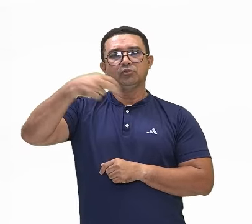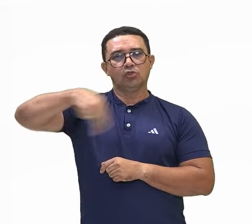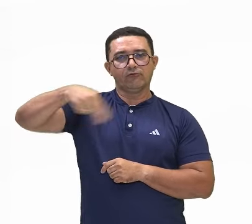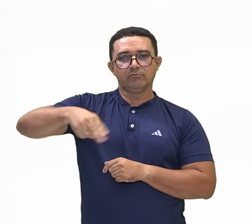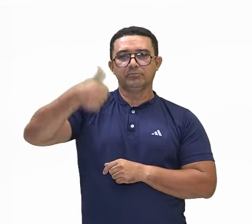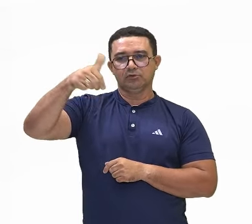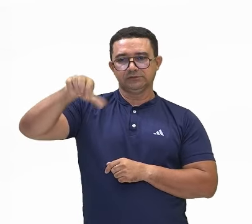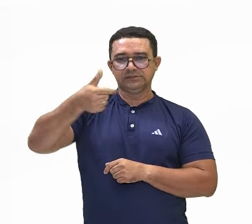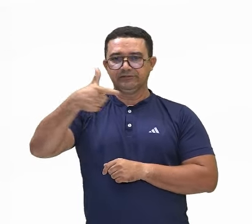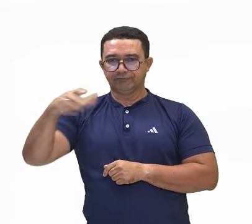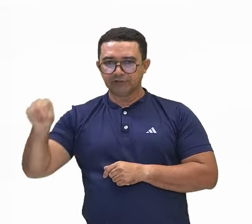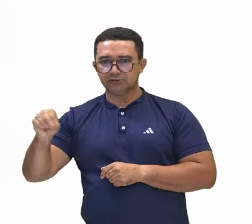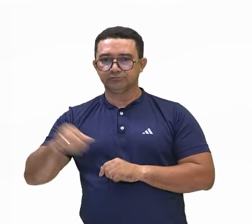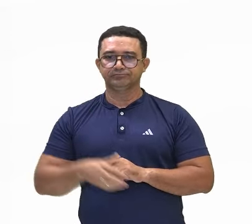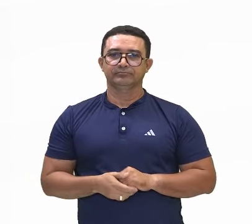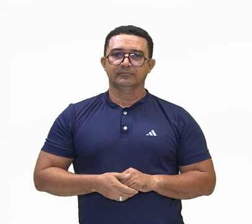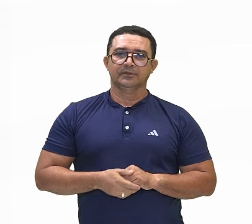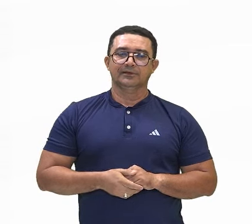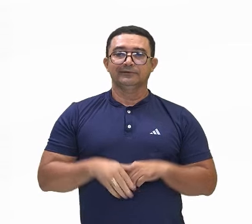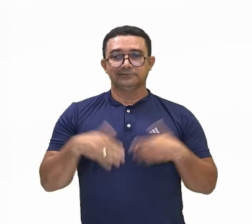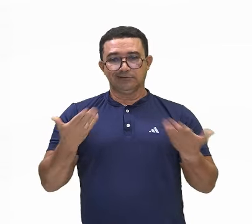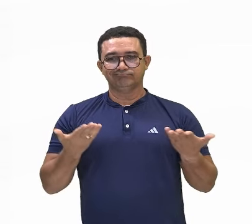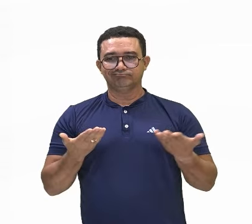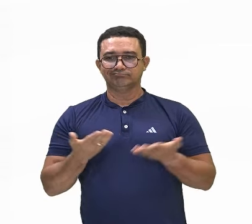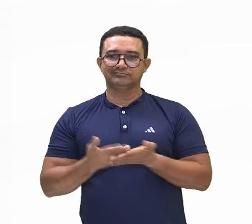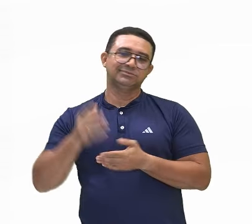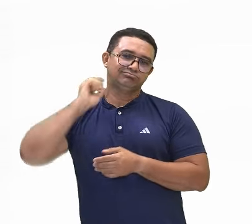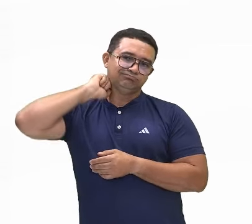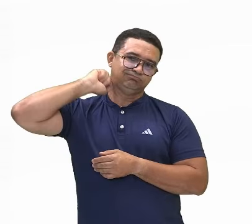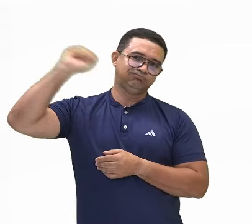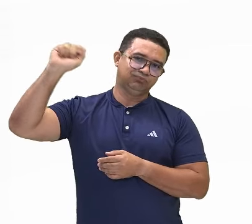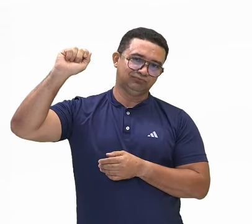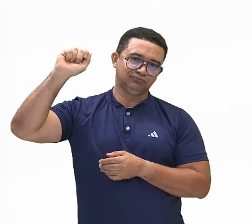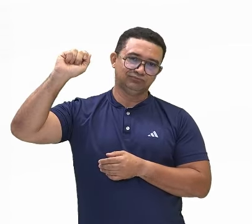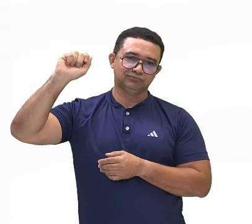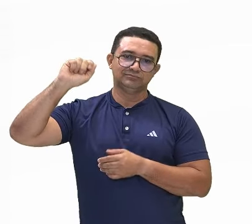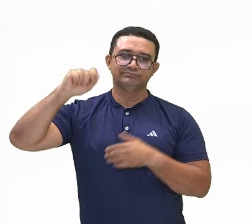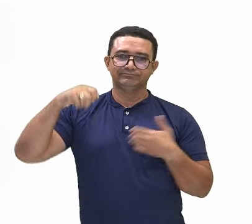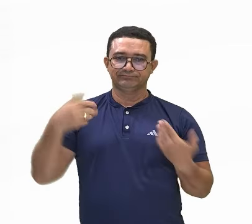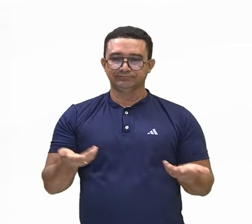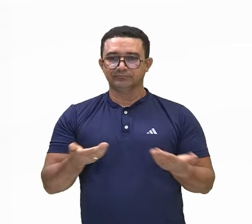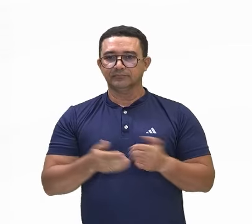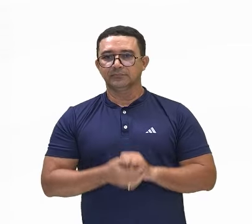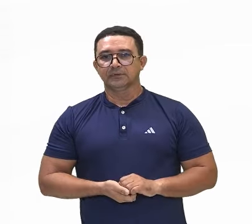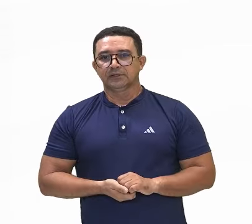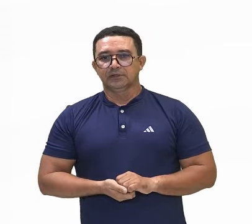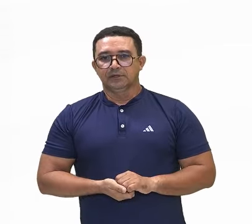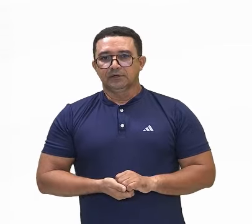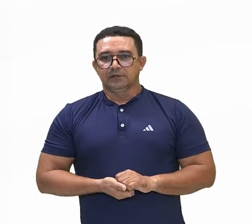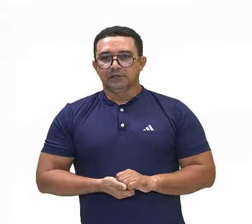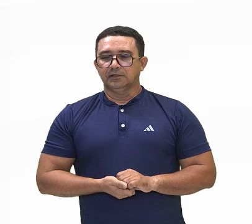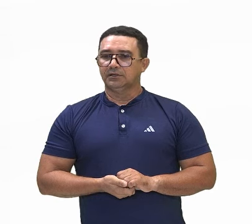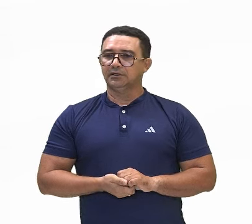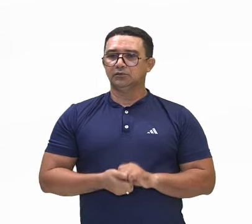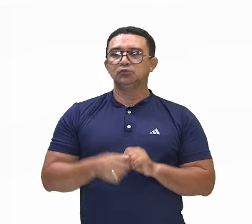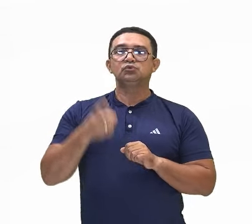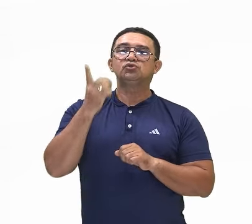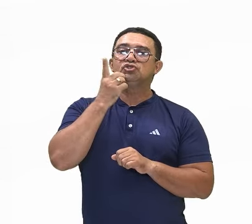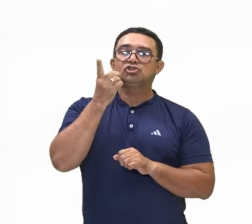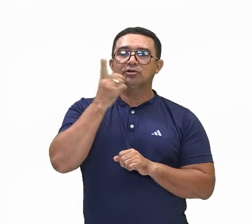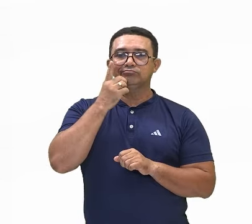de 1920. Infelizmente, ela tirou sua própria vida, ou seja, foi suicídio, não é? No enterro do marido.